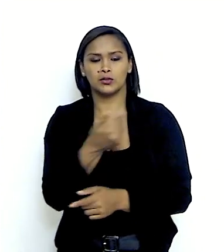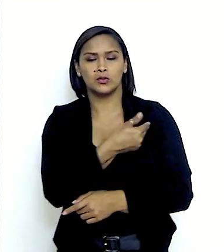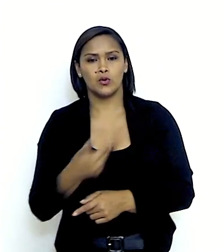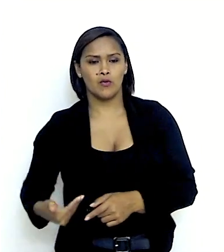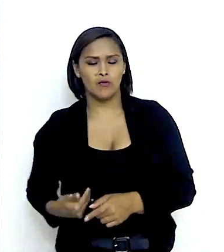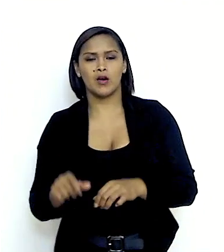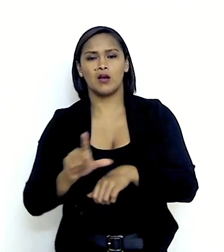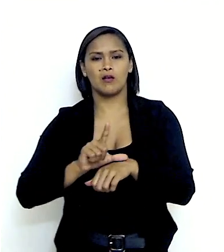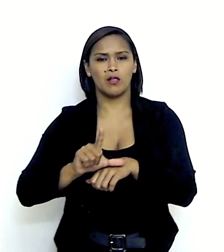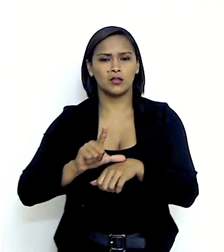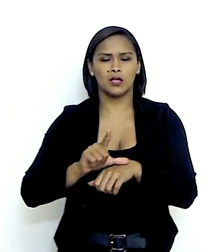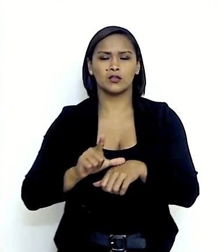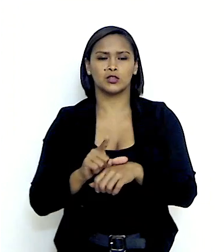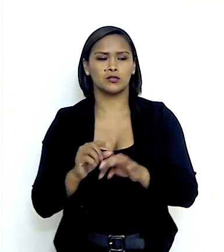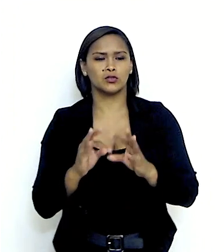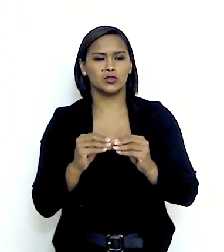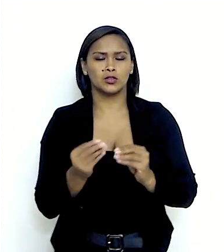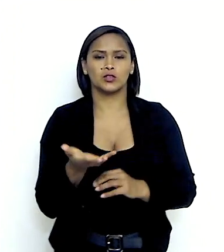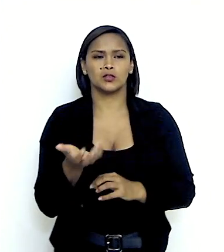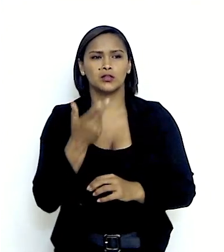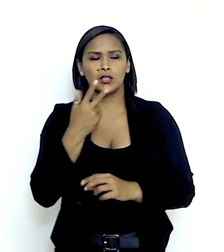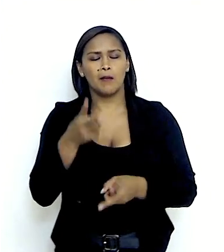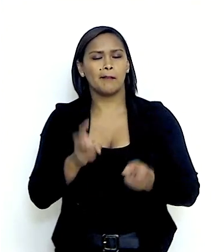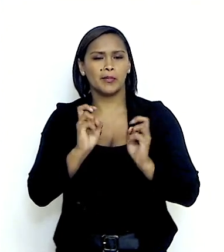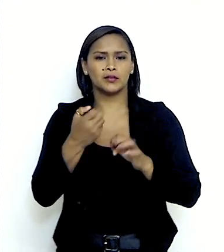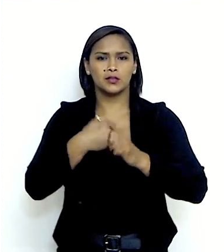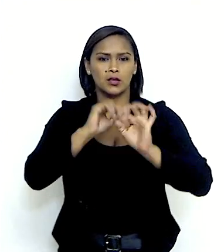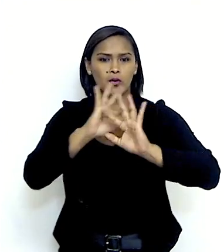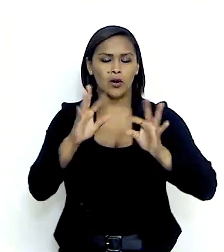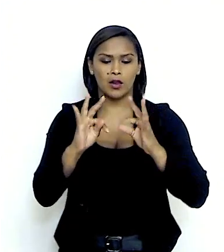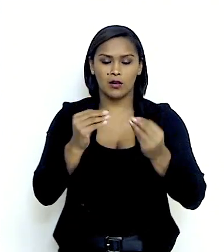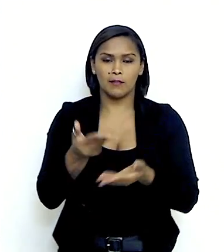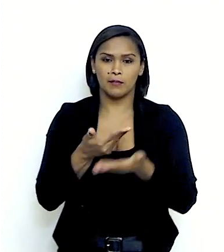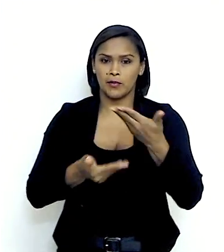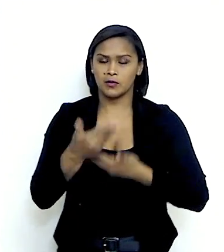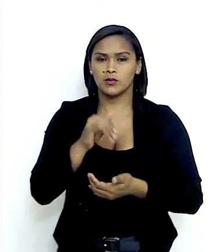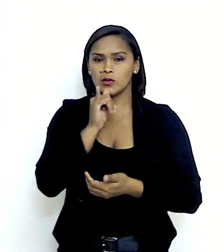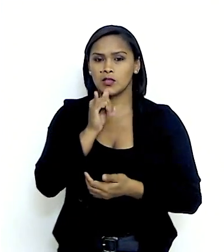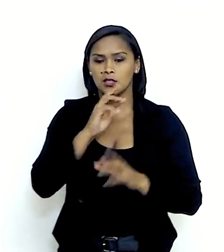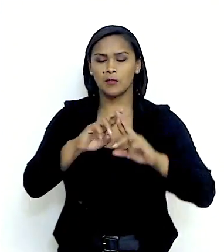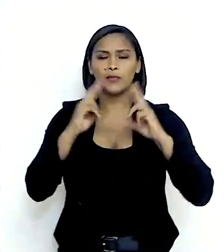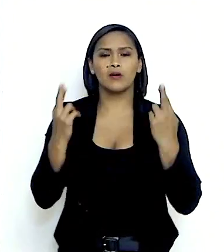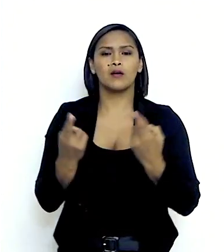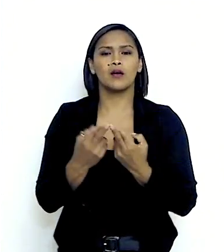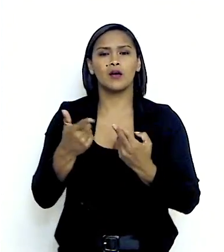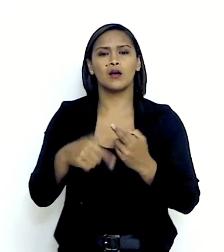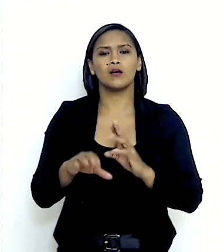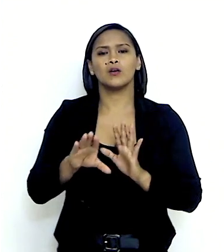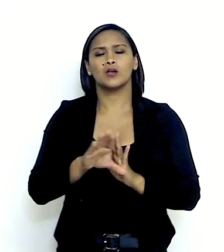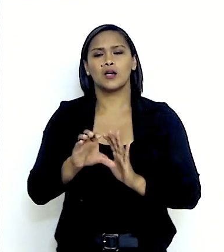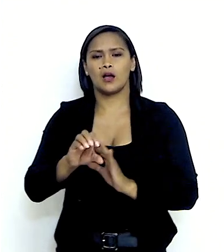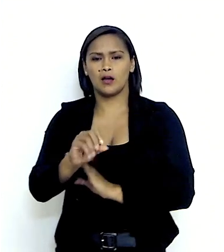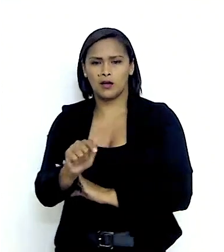governo e o legislativo. Isso é algo que a gente nota com clareza na nossa participação, por exemplo, nas reuniões da